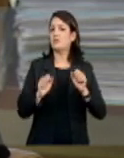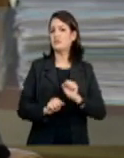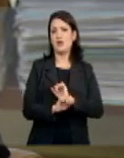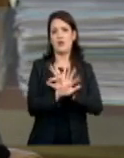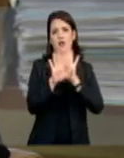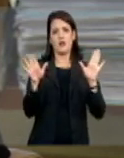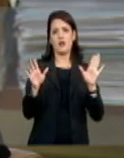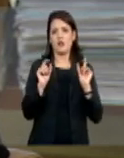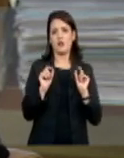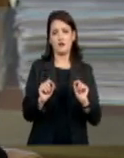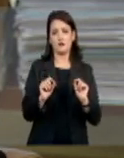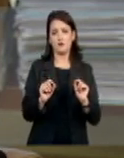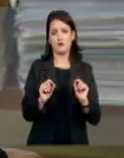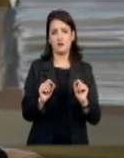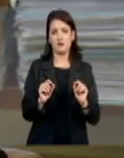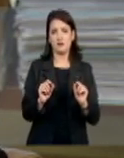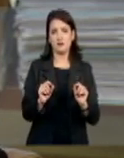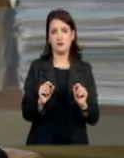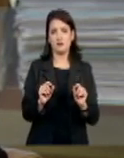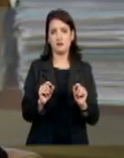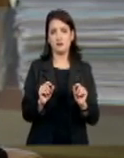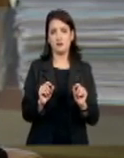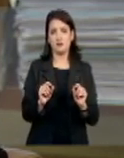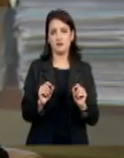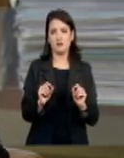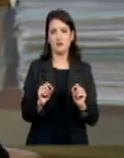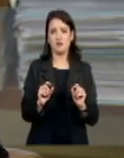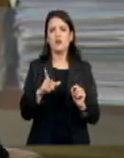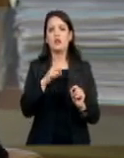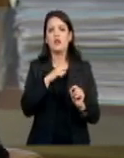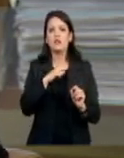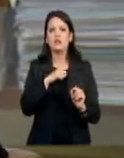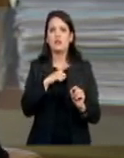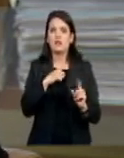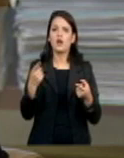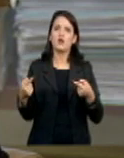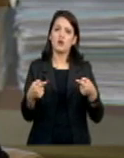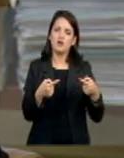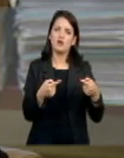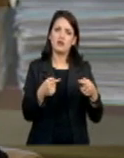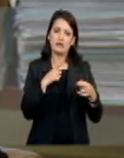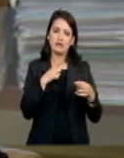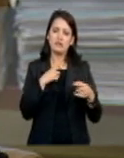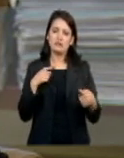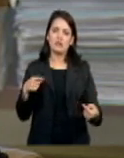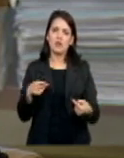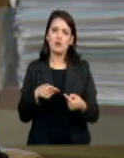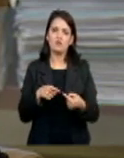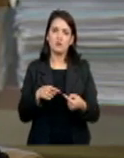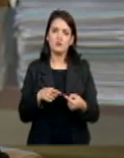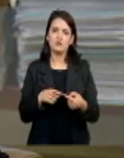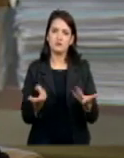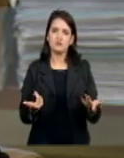vinculação aos física a tenente mente fiscal dá